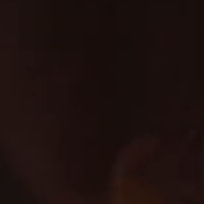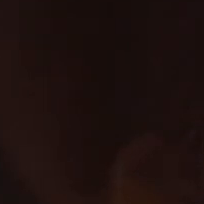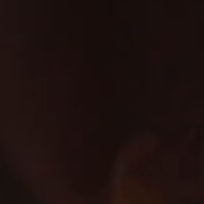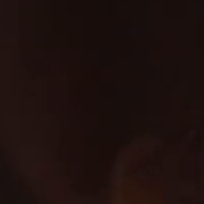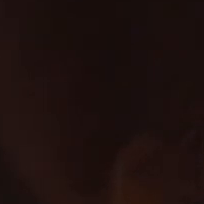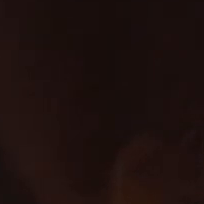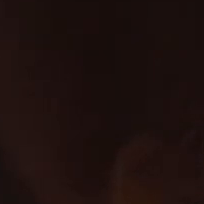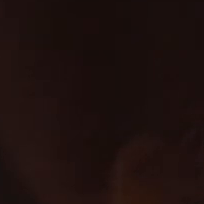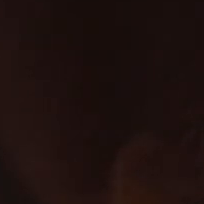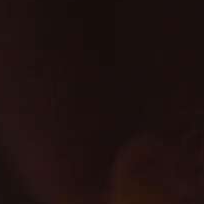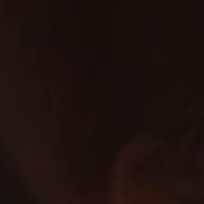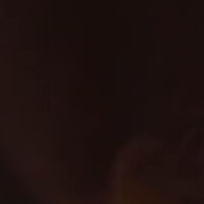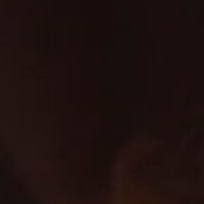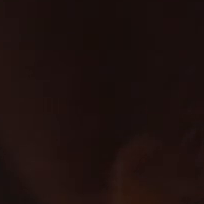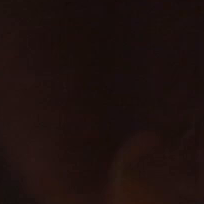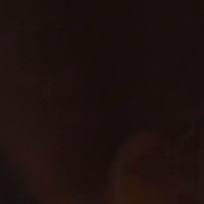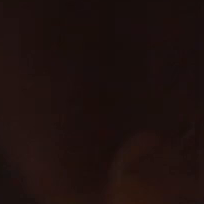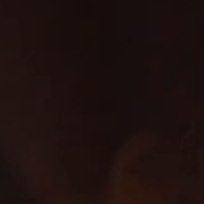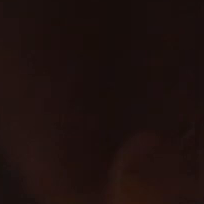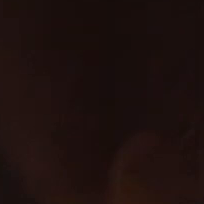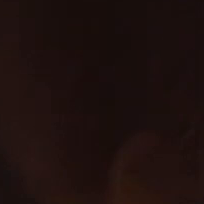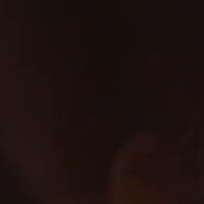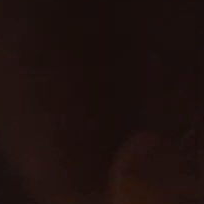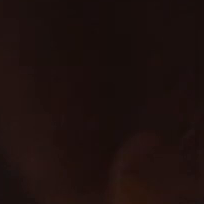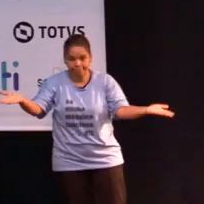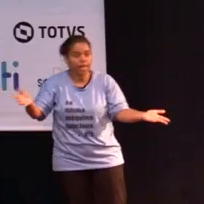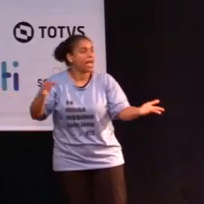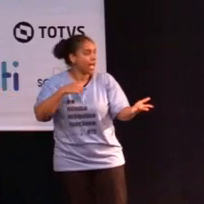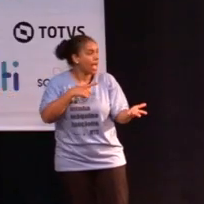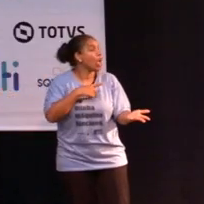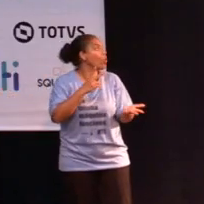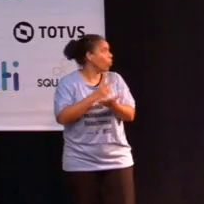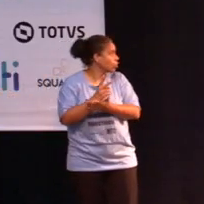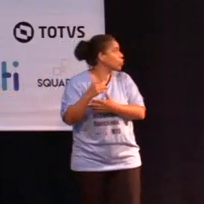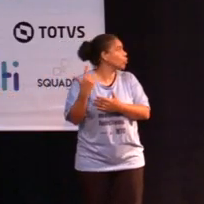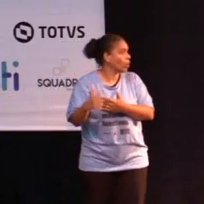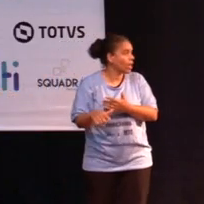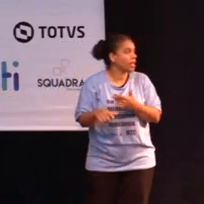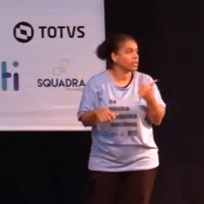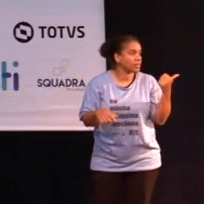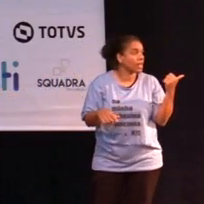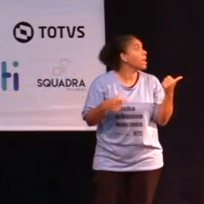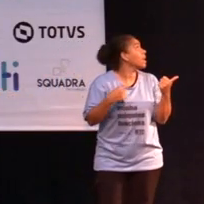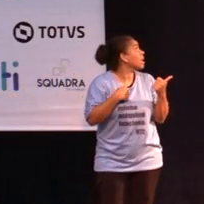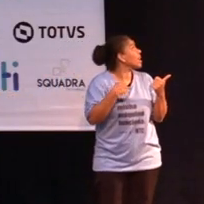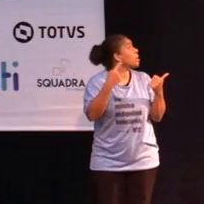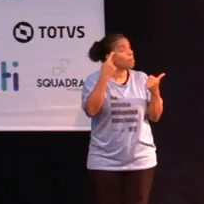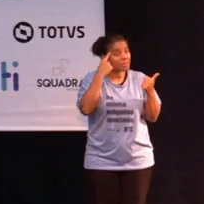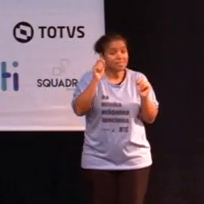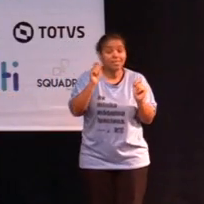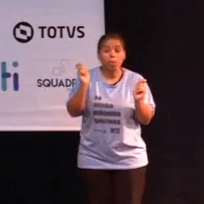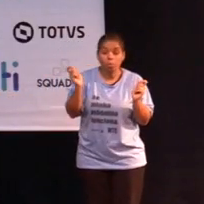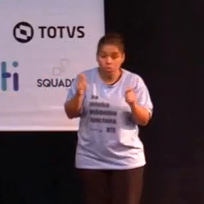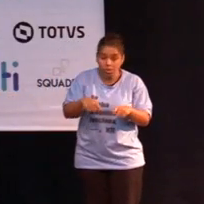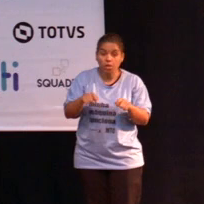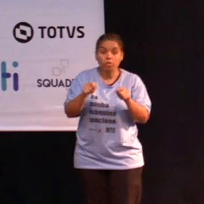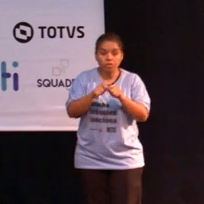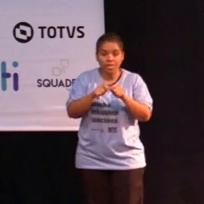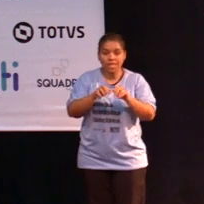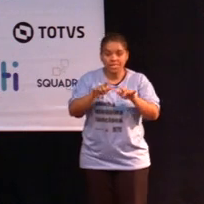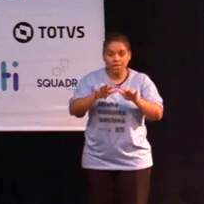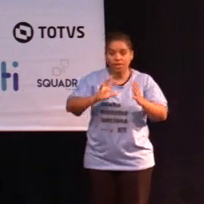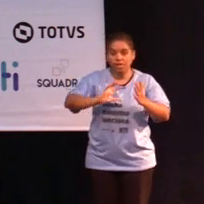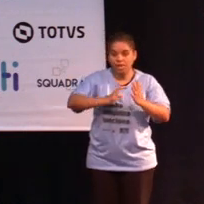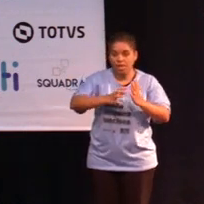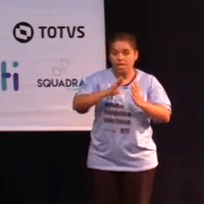faço eu eu continuo passo é partir do pressuposto que é possível se inscrever bug só